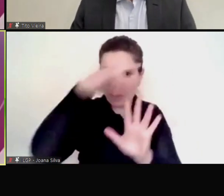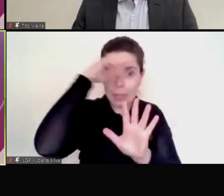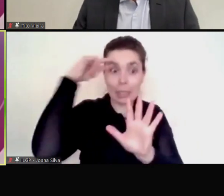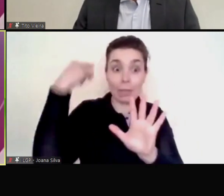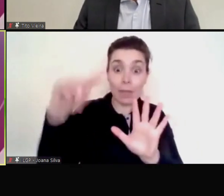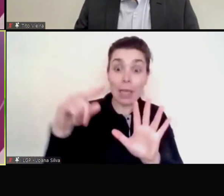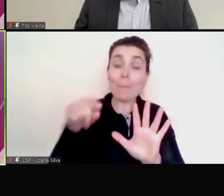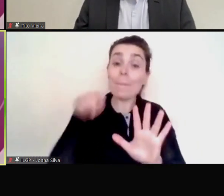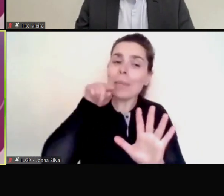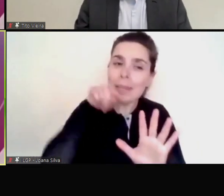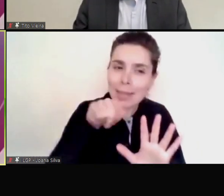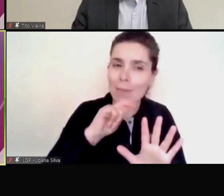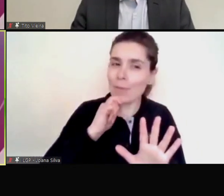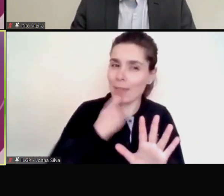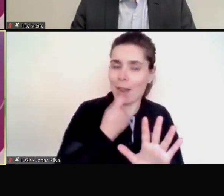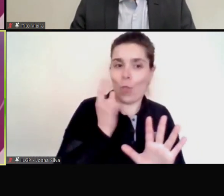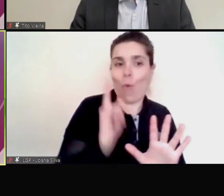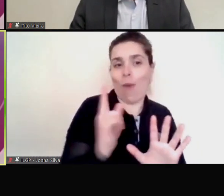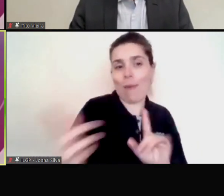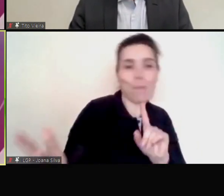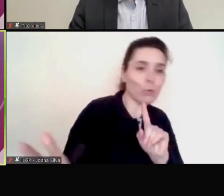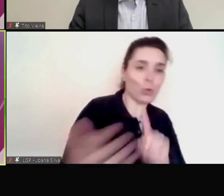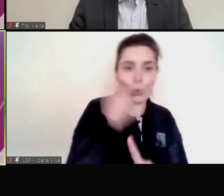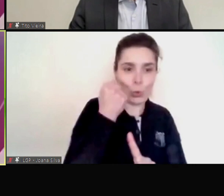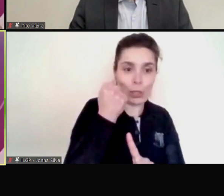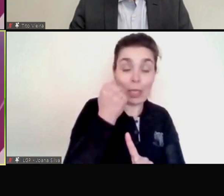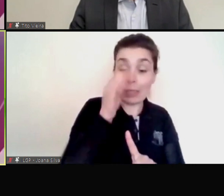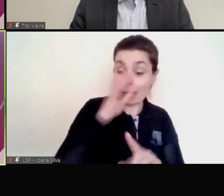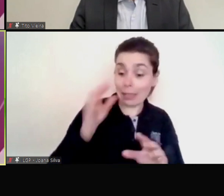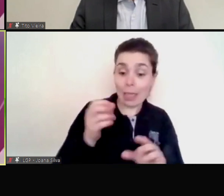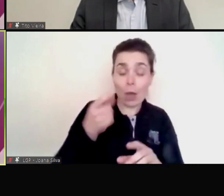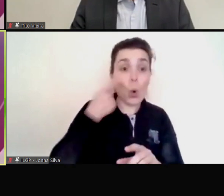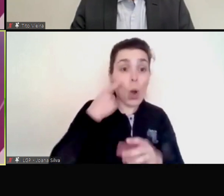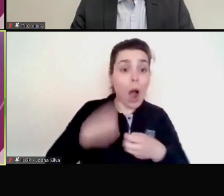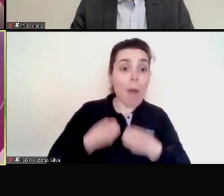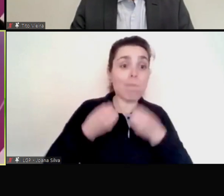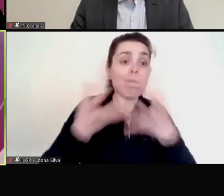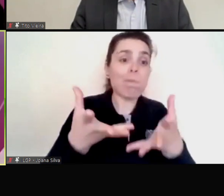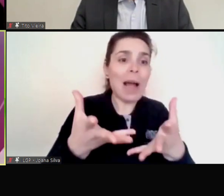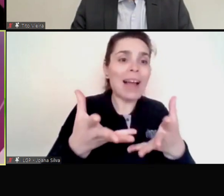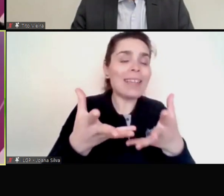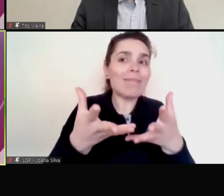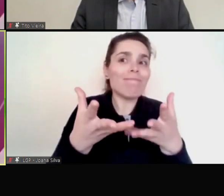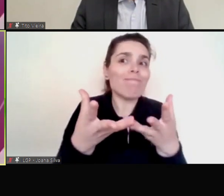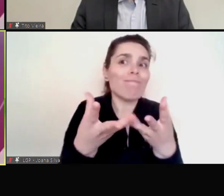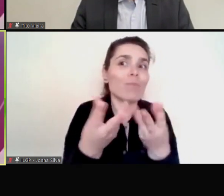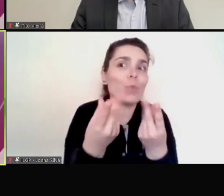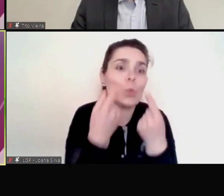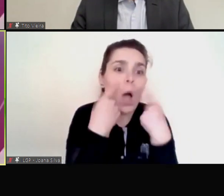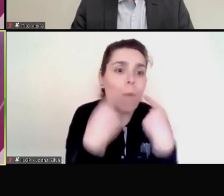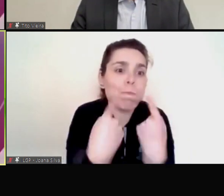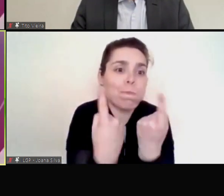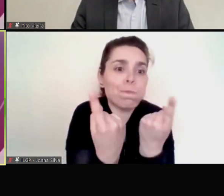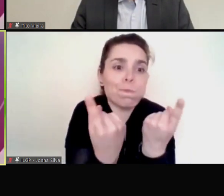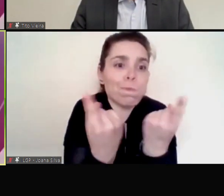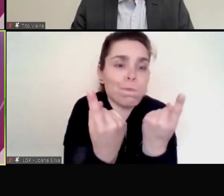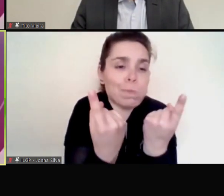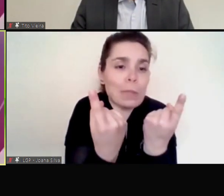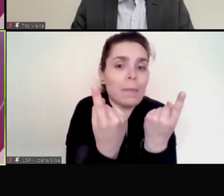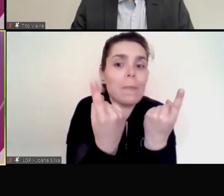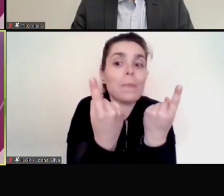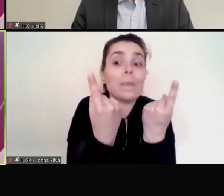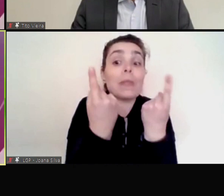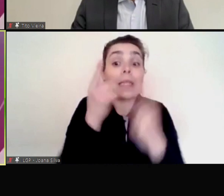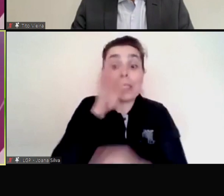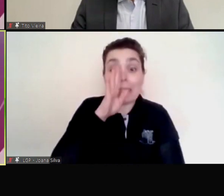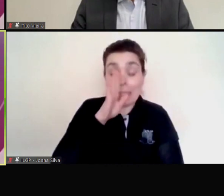chave do sucesso, porque nós sabemos que sem transferência não há impacto. E também sabemos que se